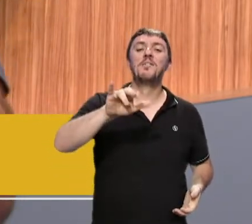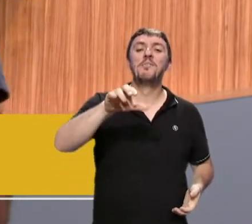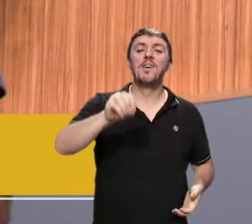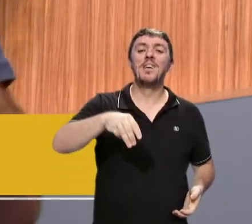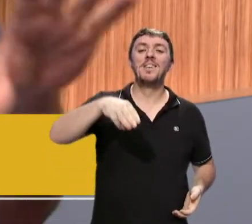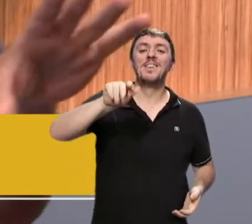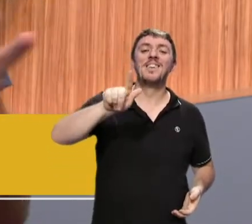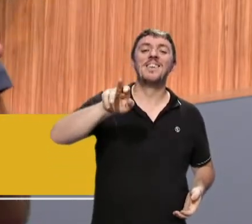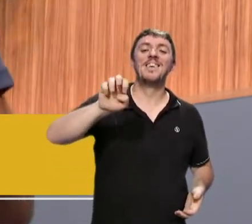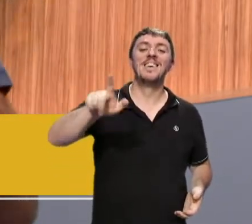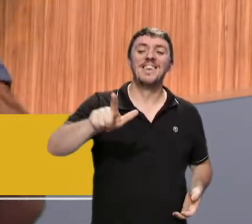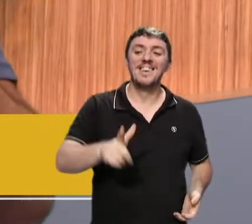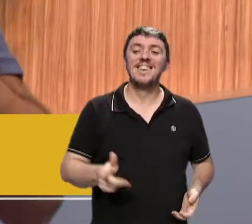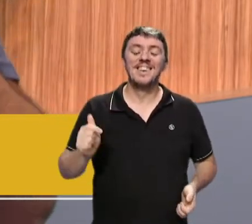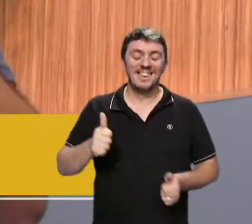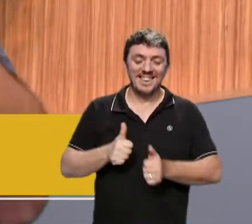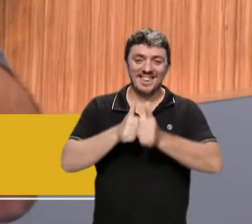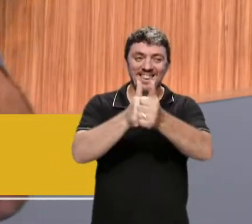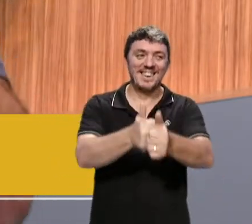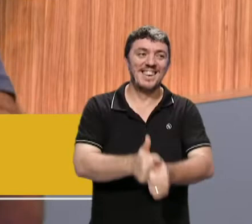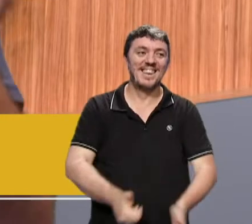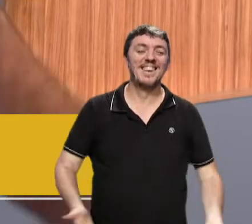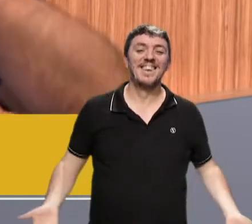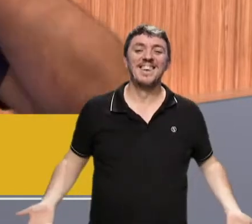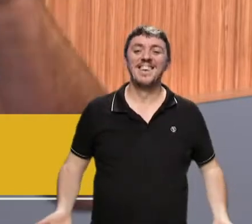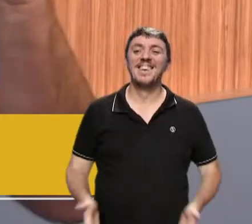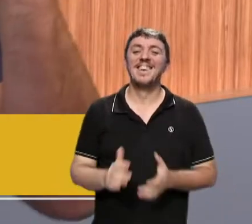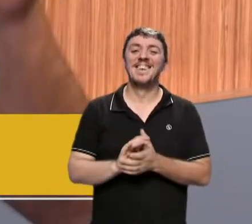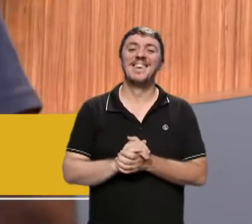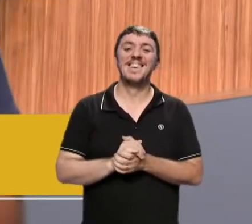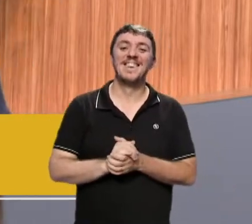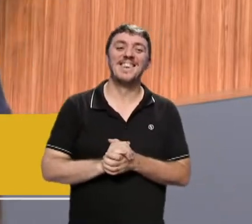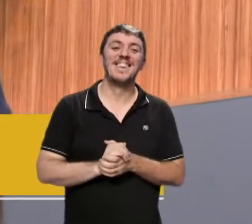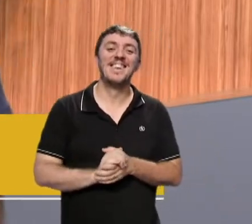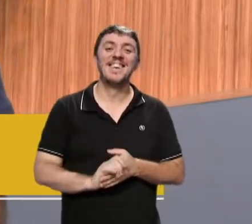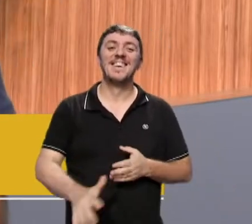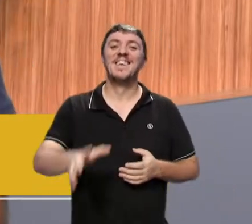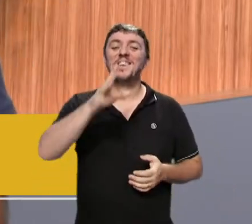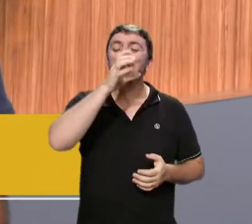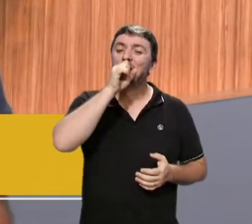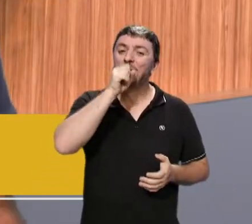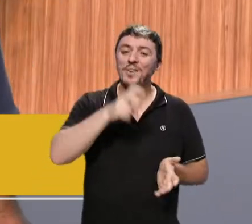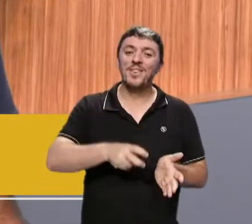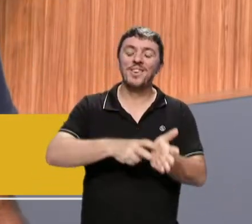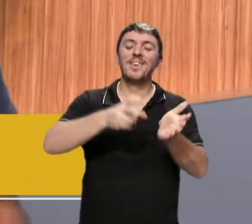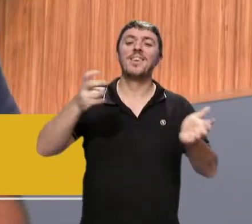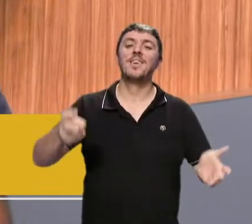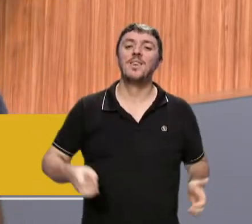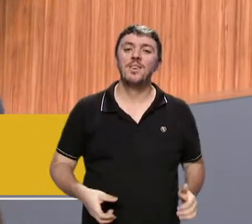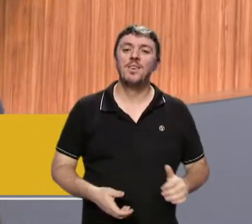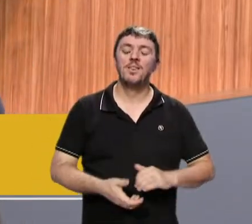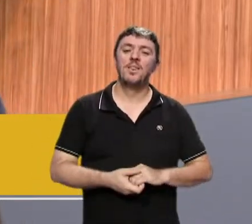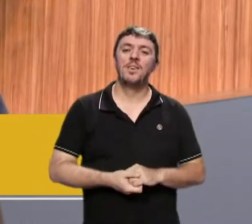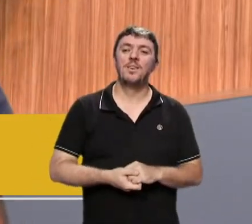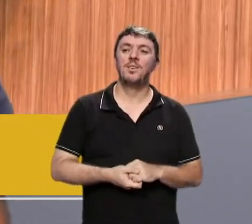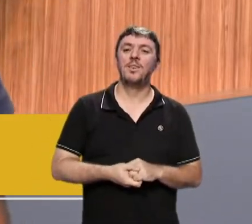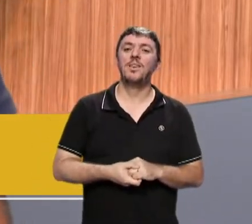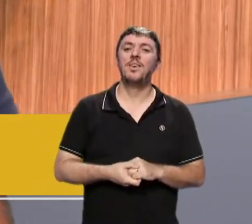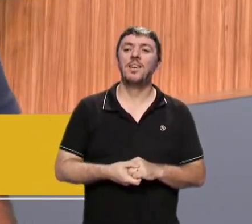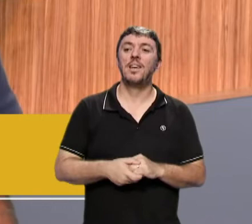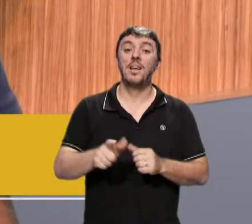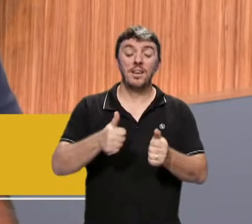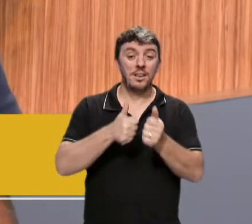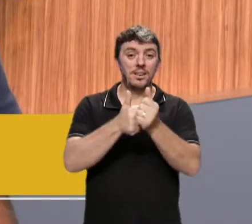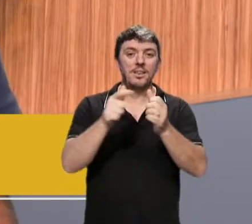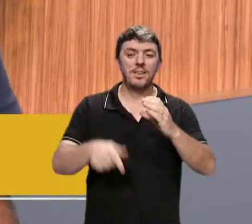Miguel, sem o L, me segue lá. Ah, fiz minha propaganda hoje. Ah, sábado de manhã a gente pode fazer, né? Também fiz. E segue a TV